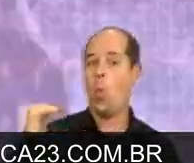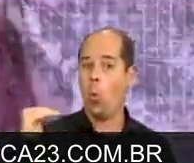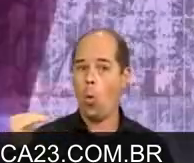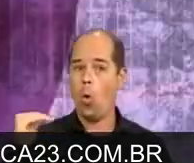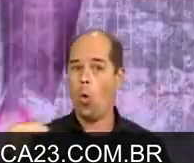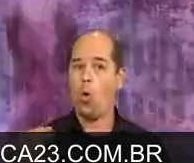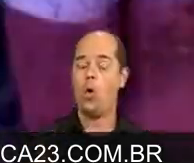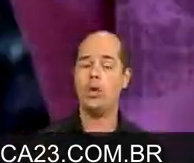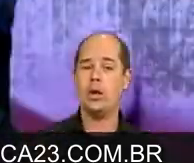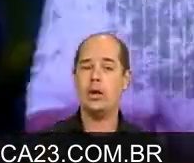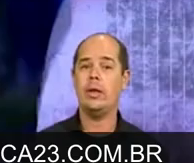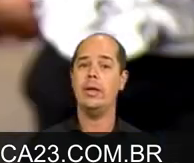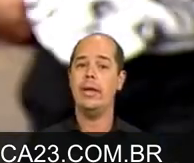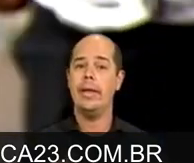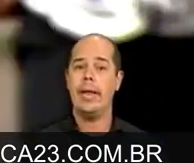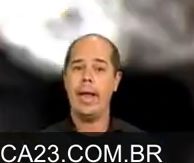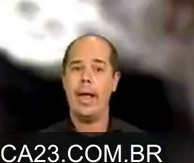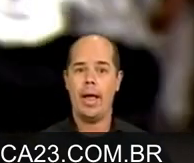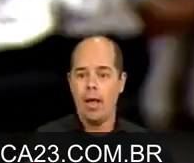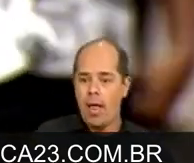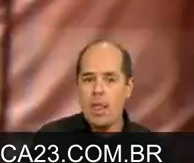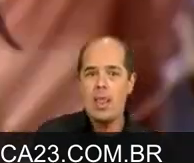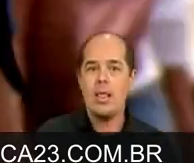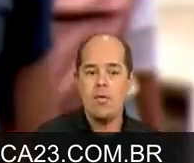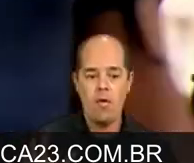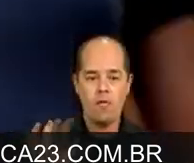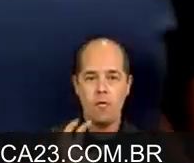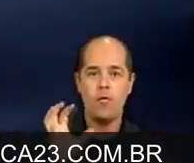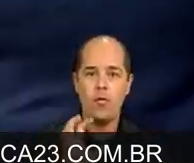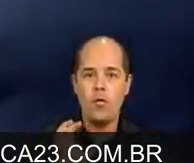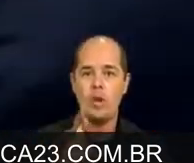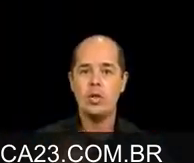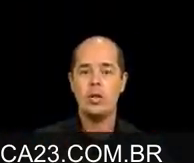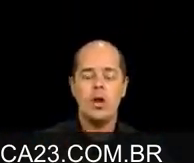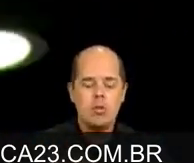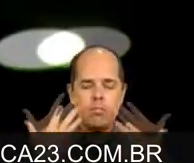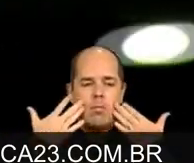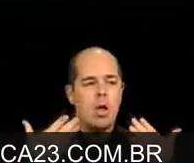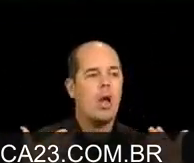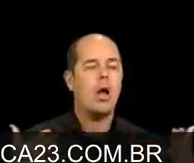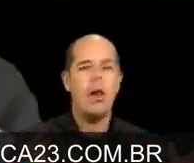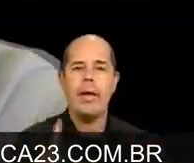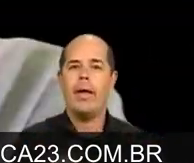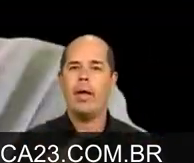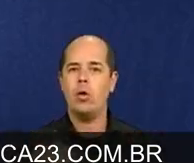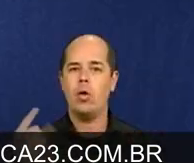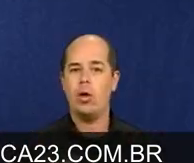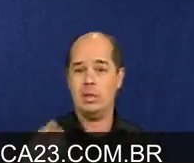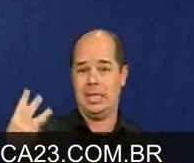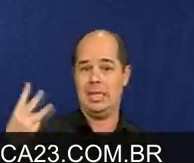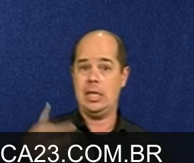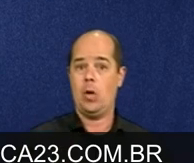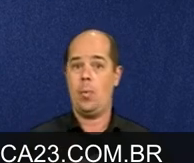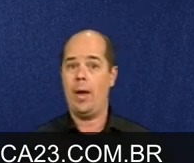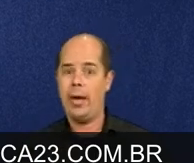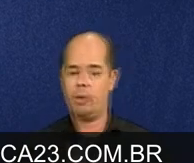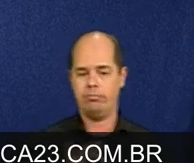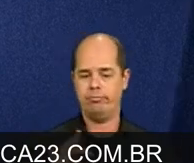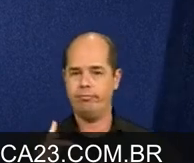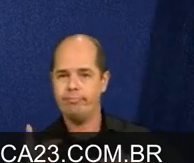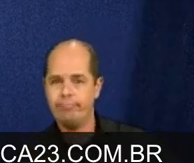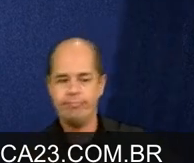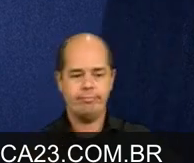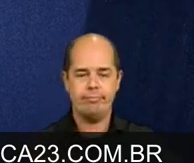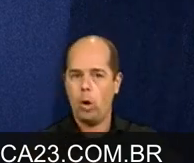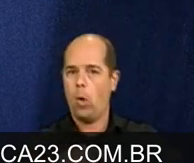impulsiona a valorização estética. Somos o terceiro país que mais gasta tempo em redes sociais. Nos conectamos em